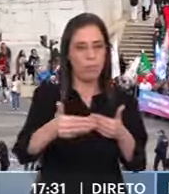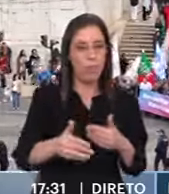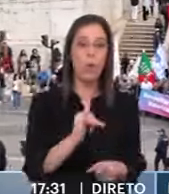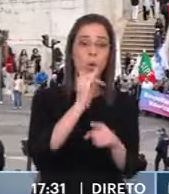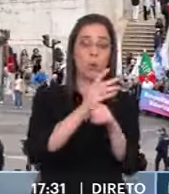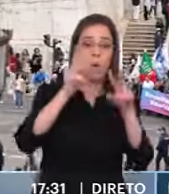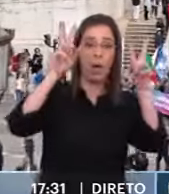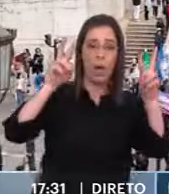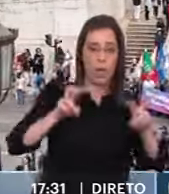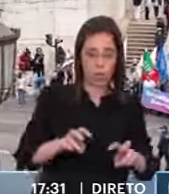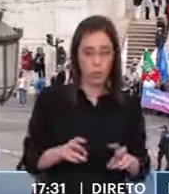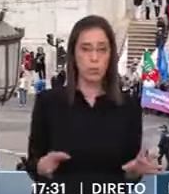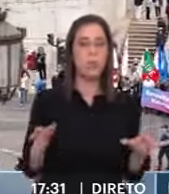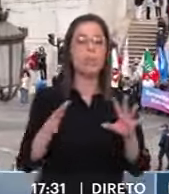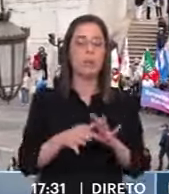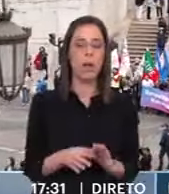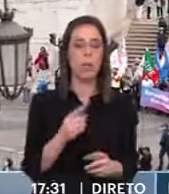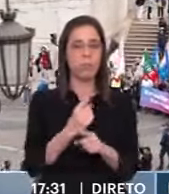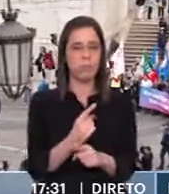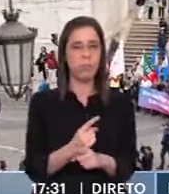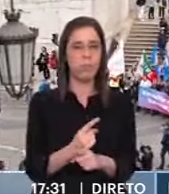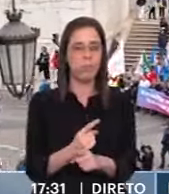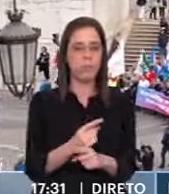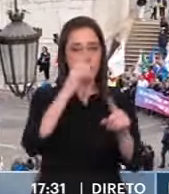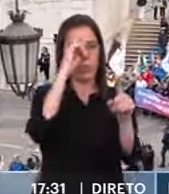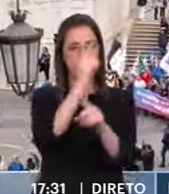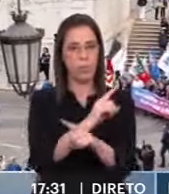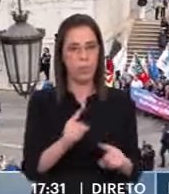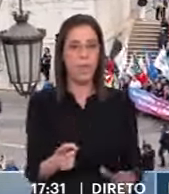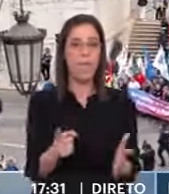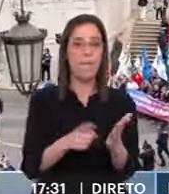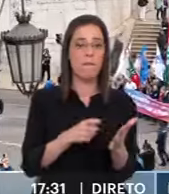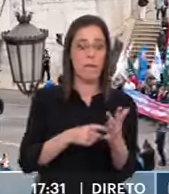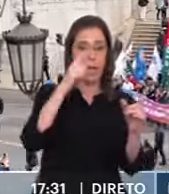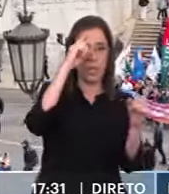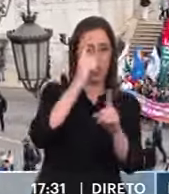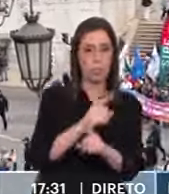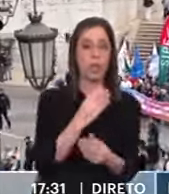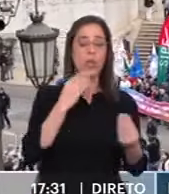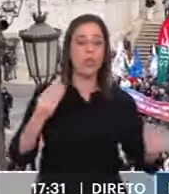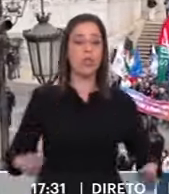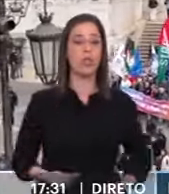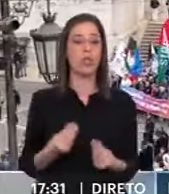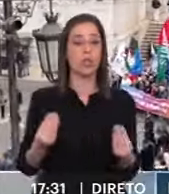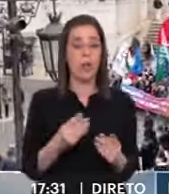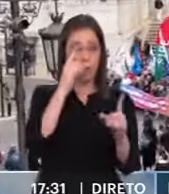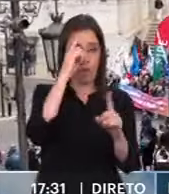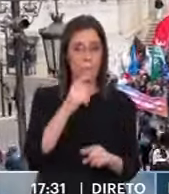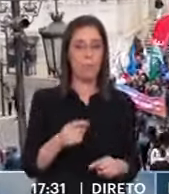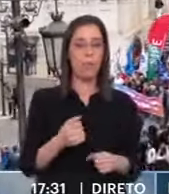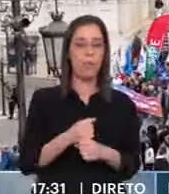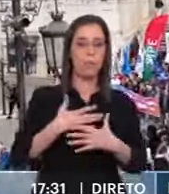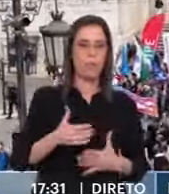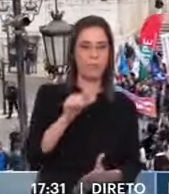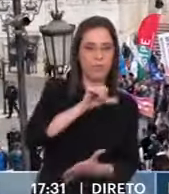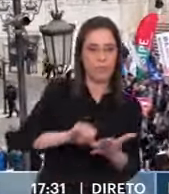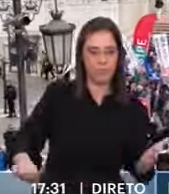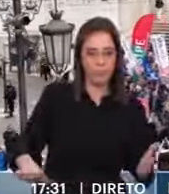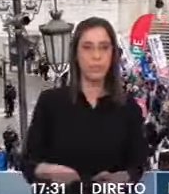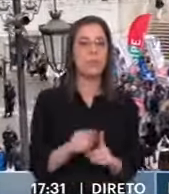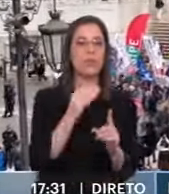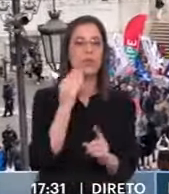outros assuntos relacionados também com os professores, a falta de professores, os jovens professores que abandonam a profissão, ou mesmo